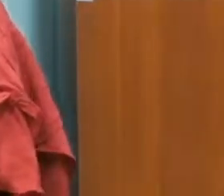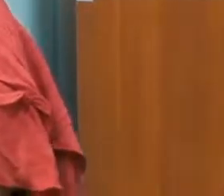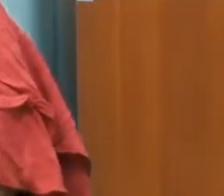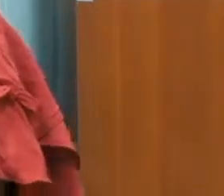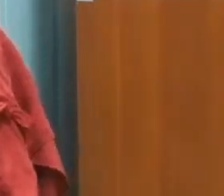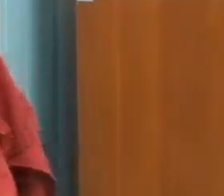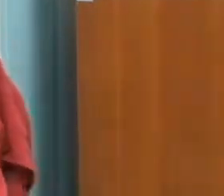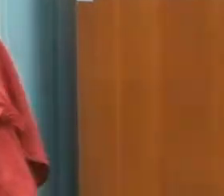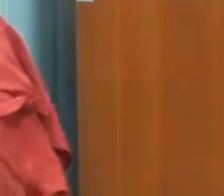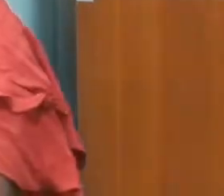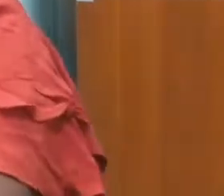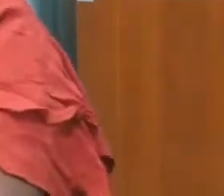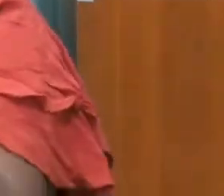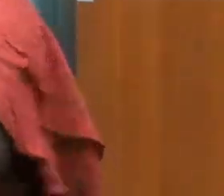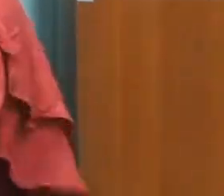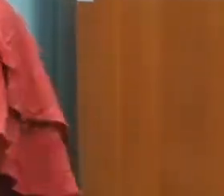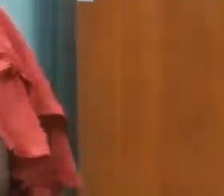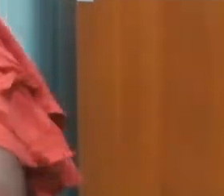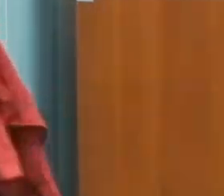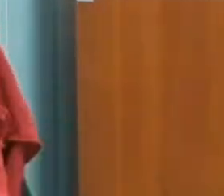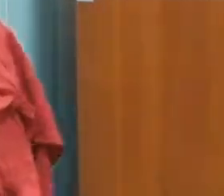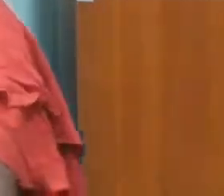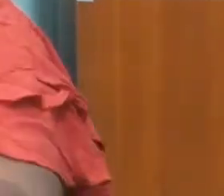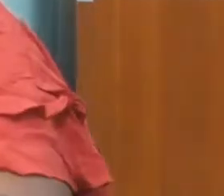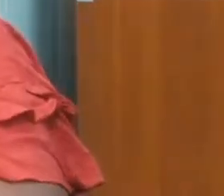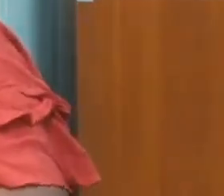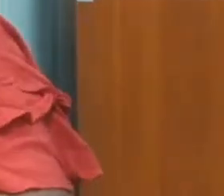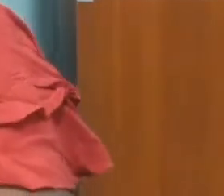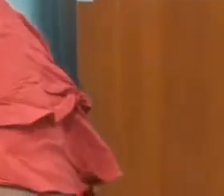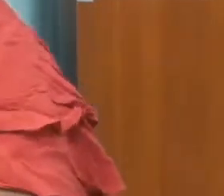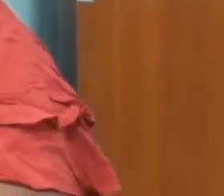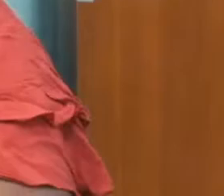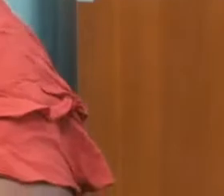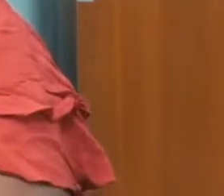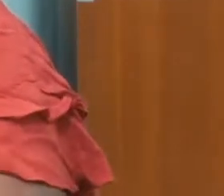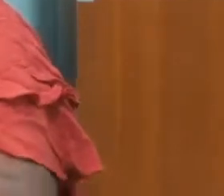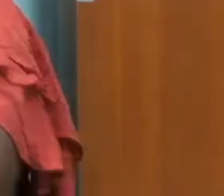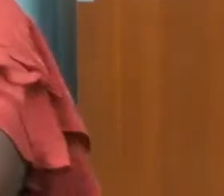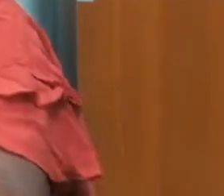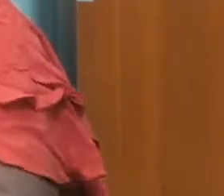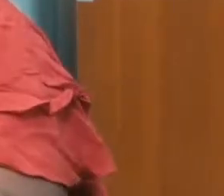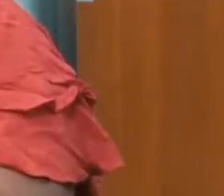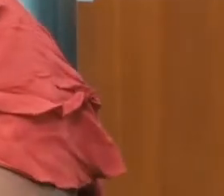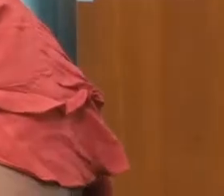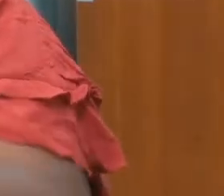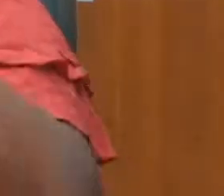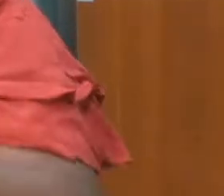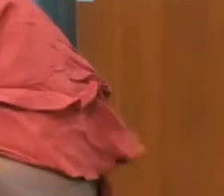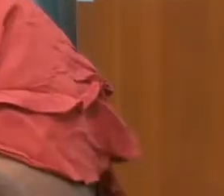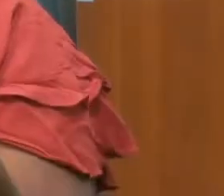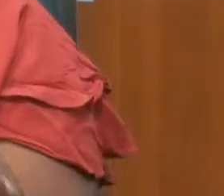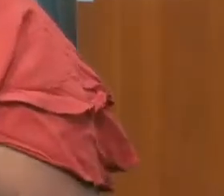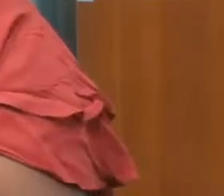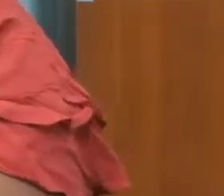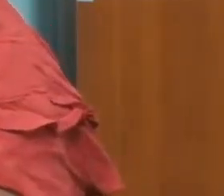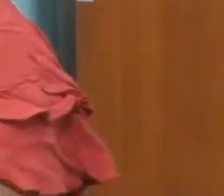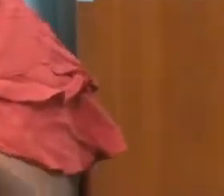médico, banco, não tem. E a gente se sentia meio perdido, faltava aquela comunicação.